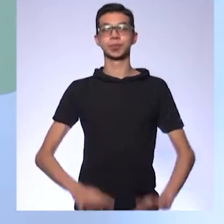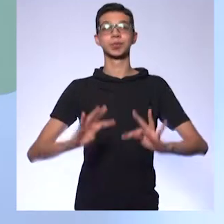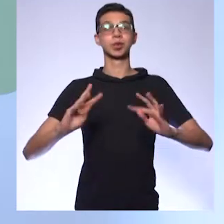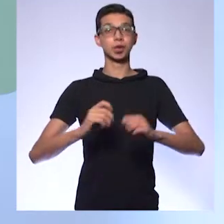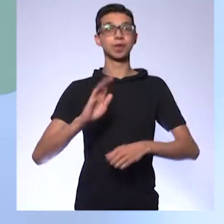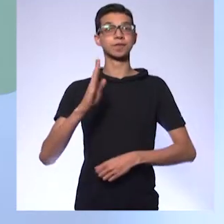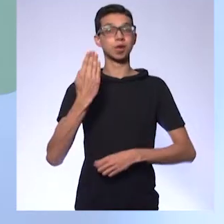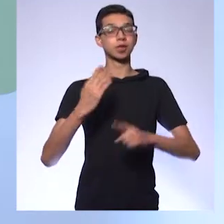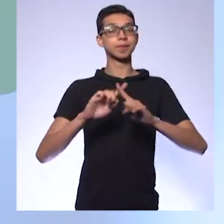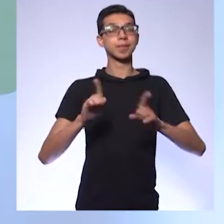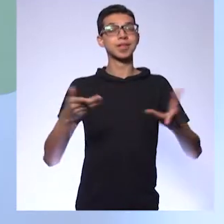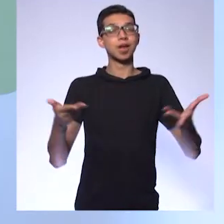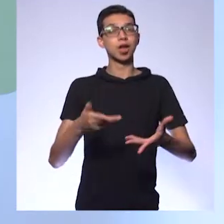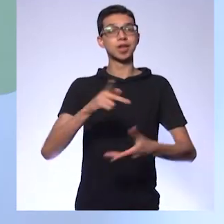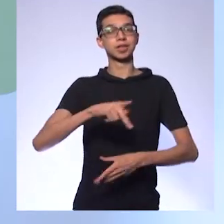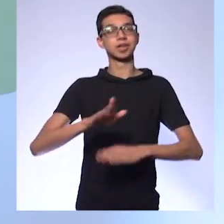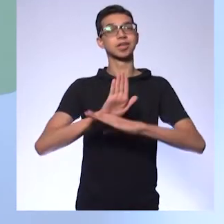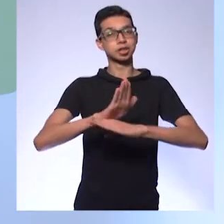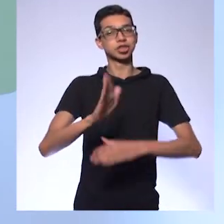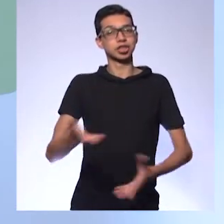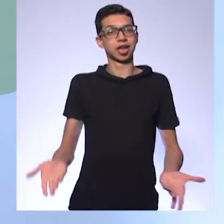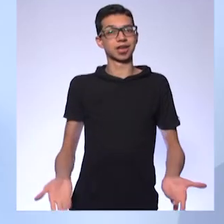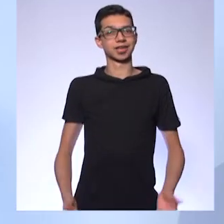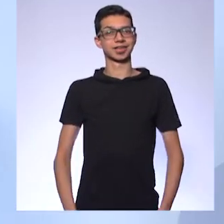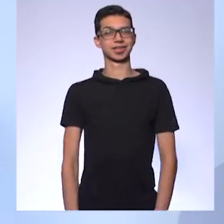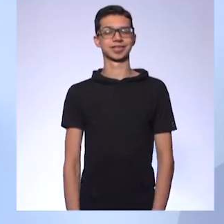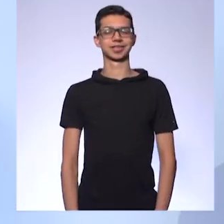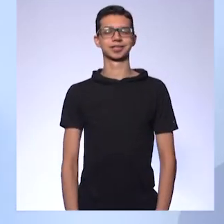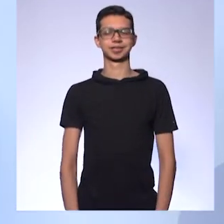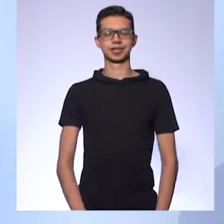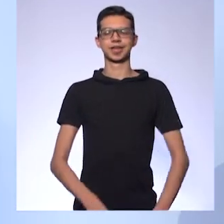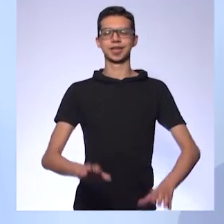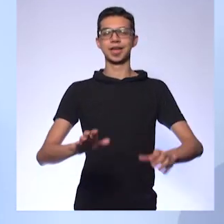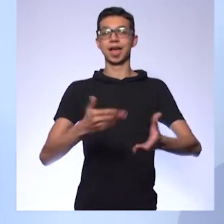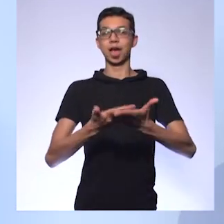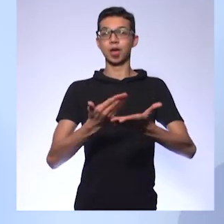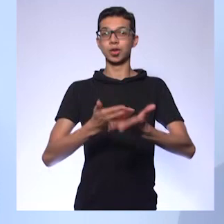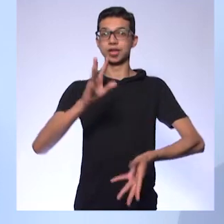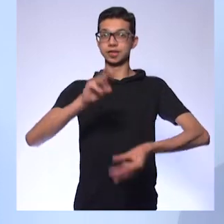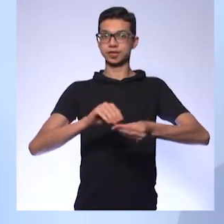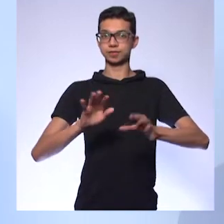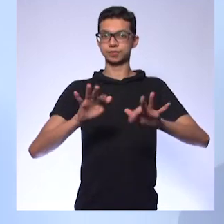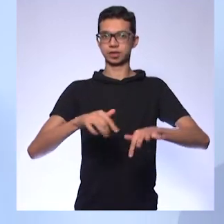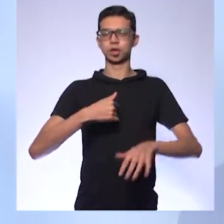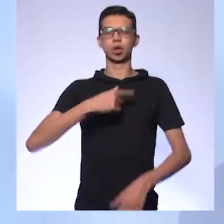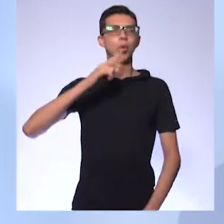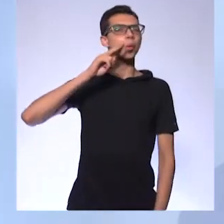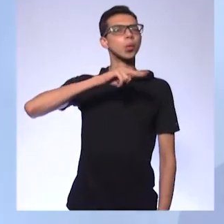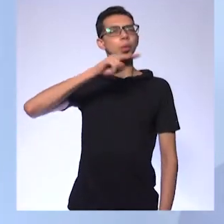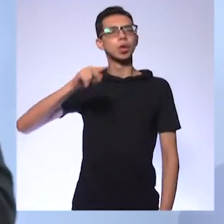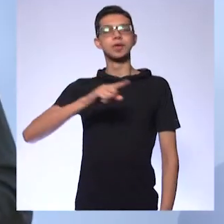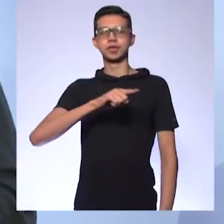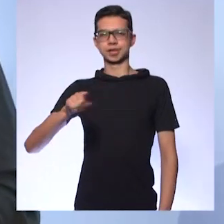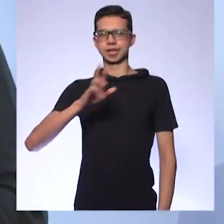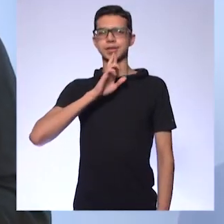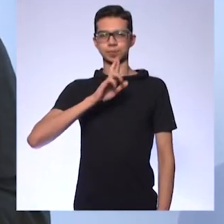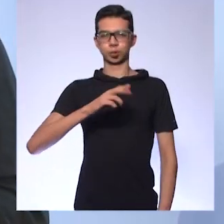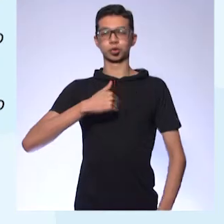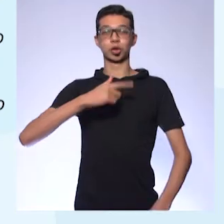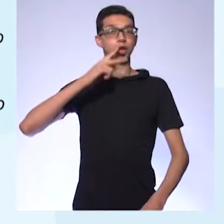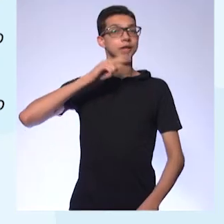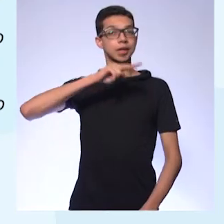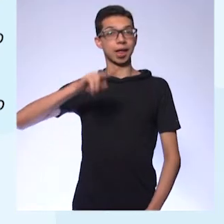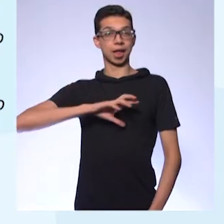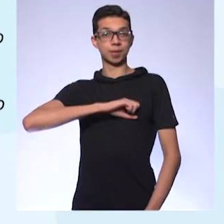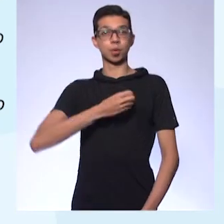também já ajudou, né? Então, olha, estamos indo para o final da aula, eu vou ler uma cantiga e vocês respondem enquanto eu leio na tela. Cantiga de amor